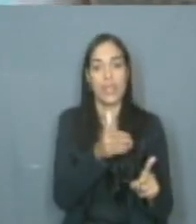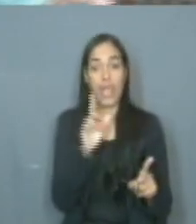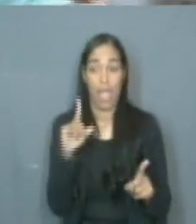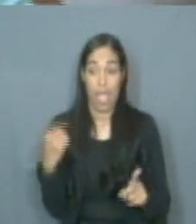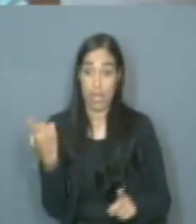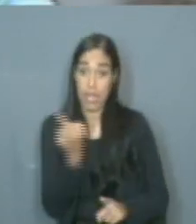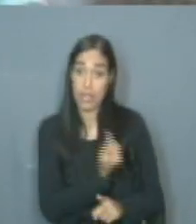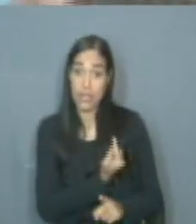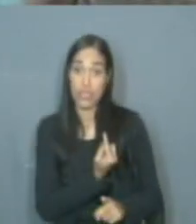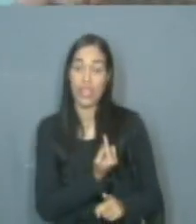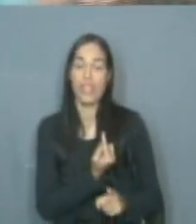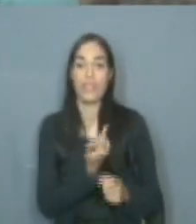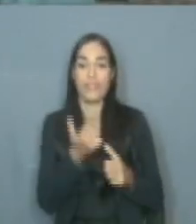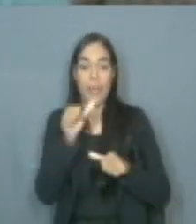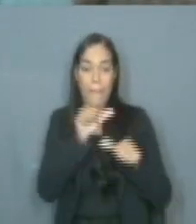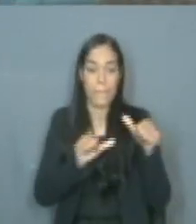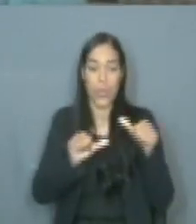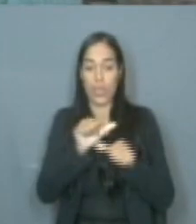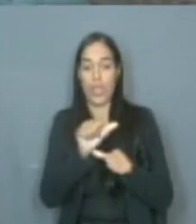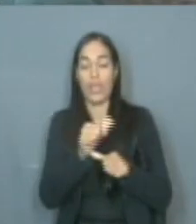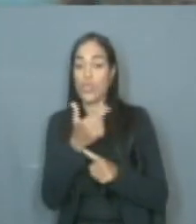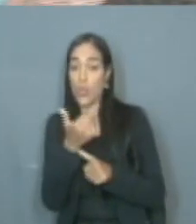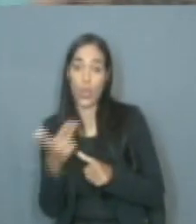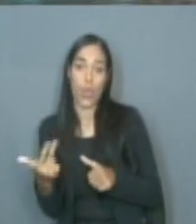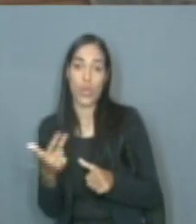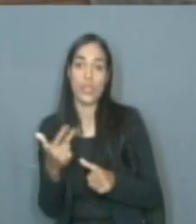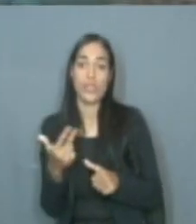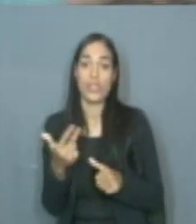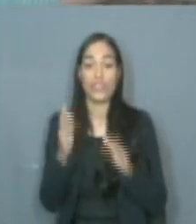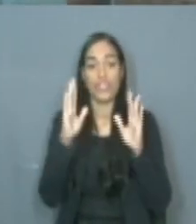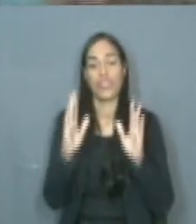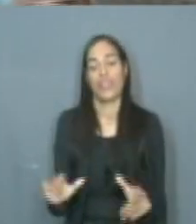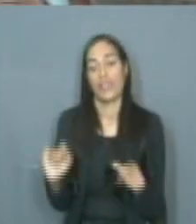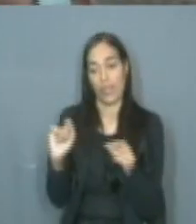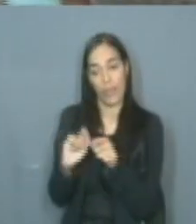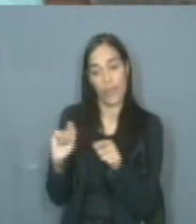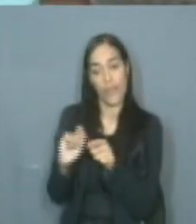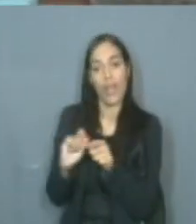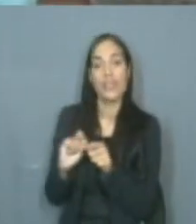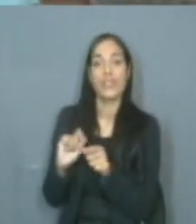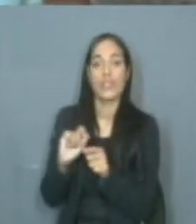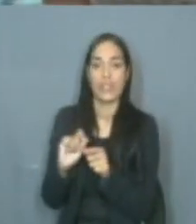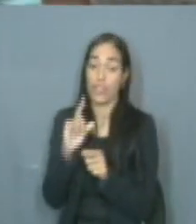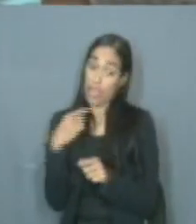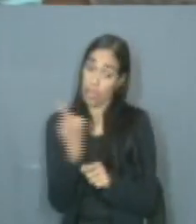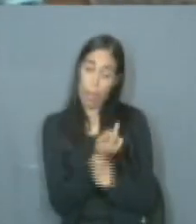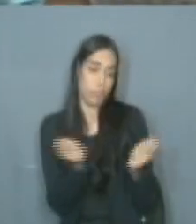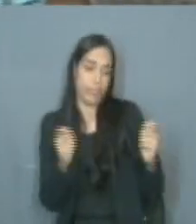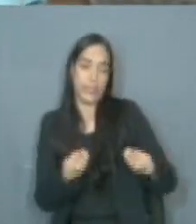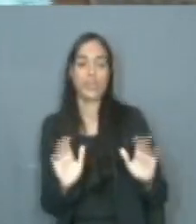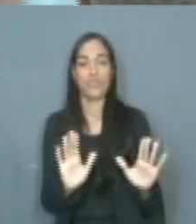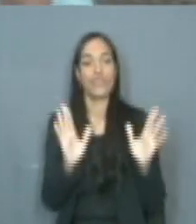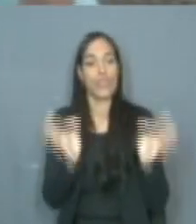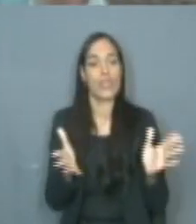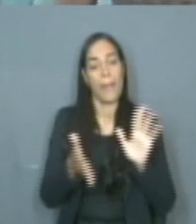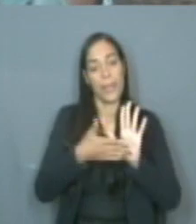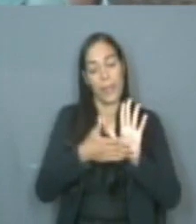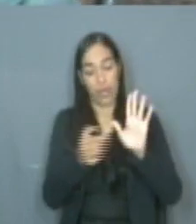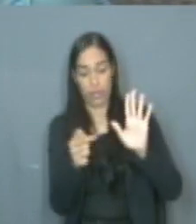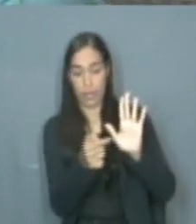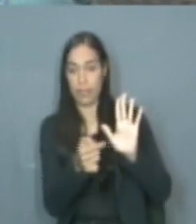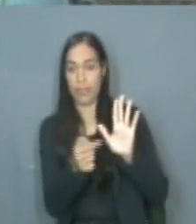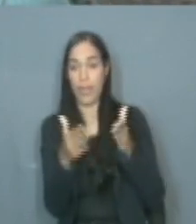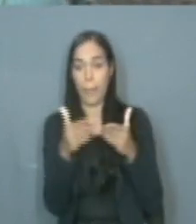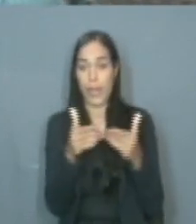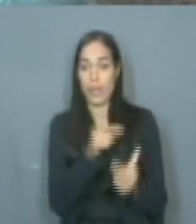que não é da nossa competência. Aliás, não é que não é da nossa competência, mas que já está feita, que já está proposta, que já está colocada. Então, é por isso que eu peço que